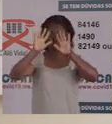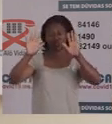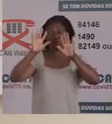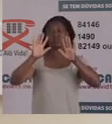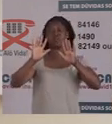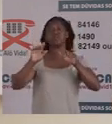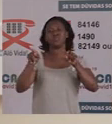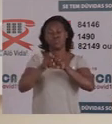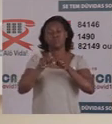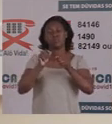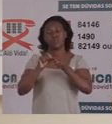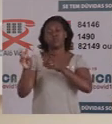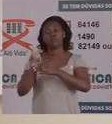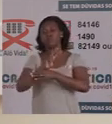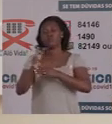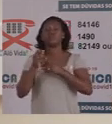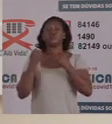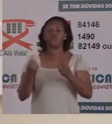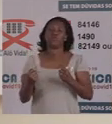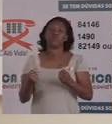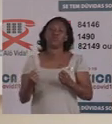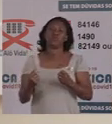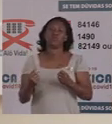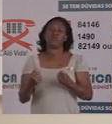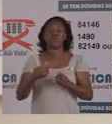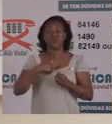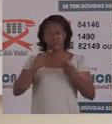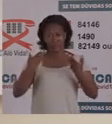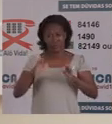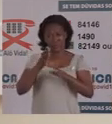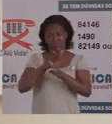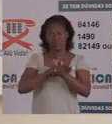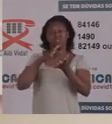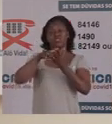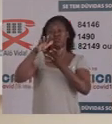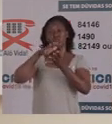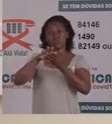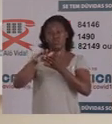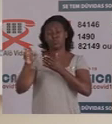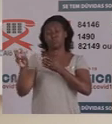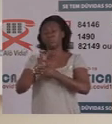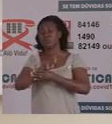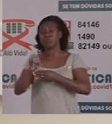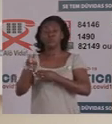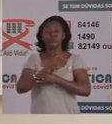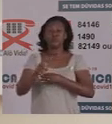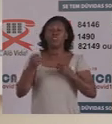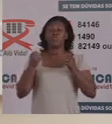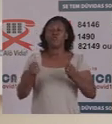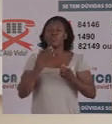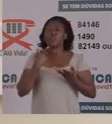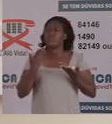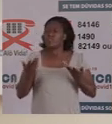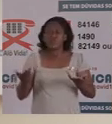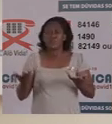fazerem parte da vigilância ativa. Eu já tive a oportunidade de explicar o que é a vigilância ativa, mas a vigilância